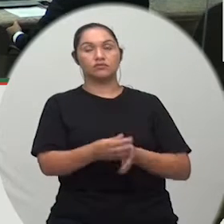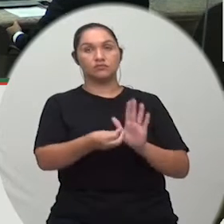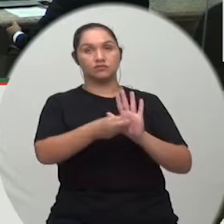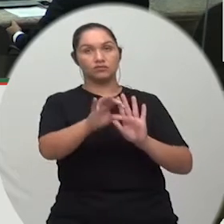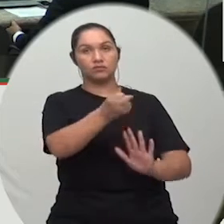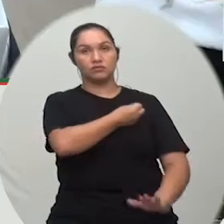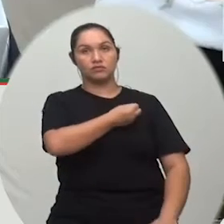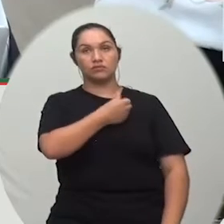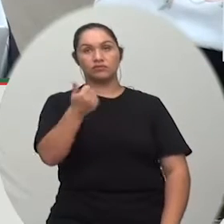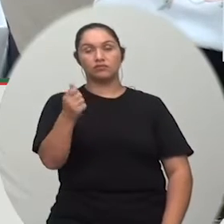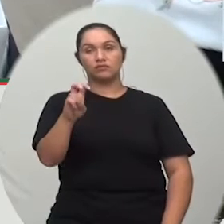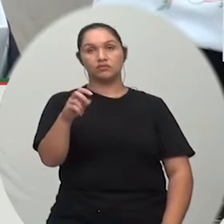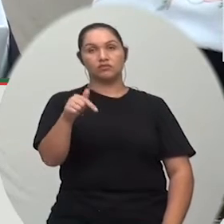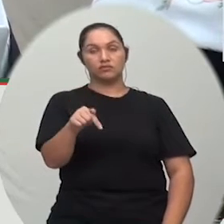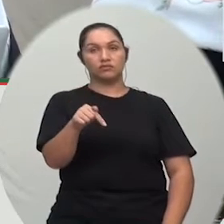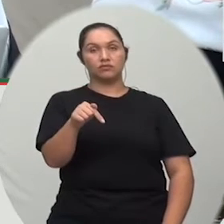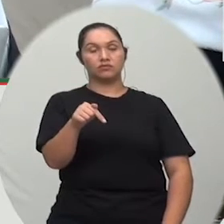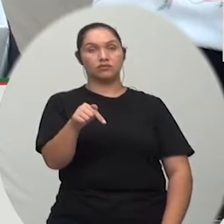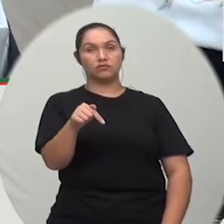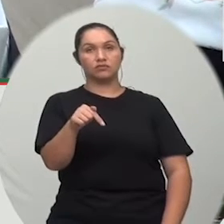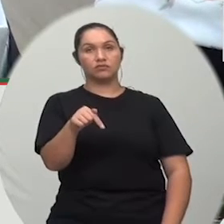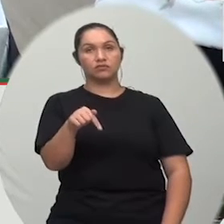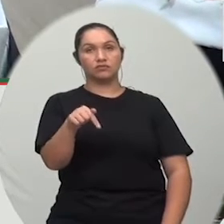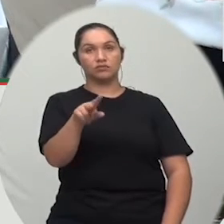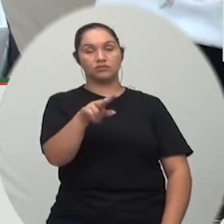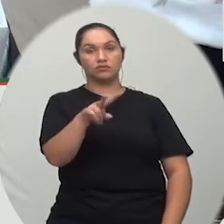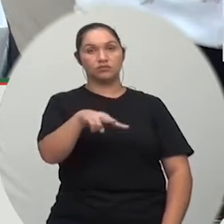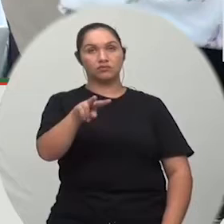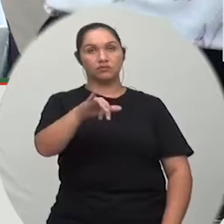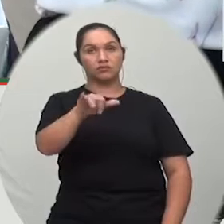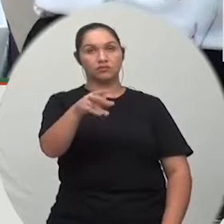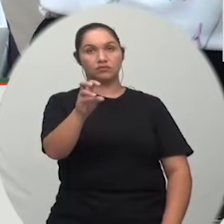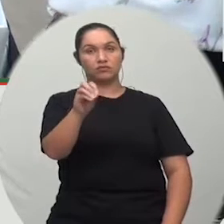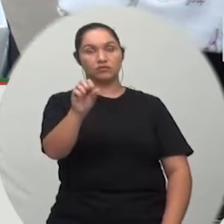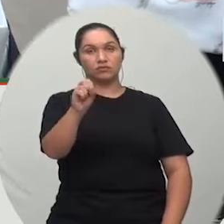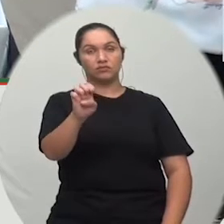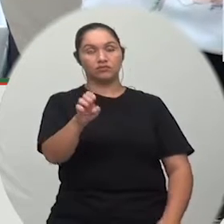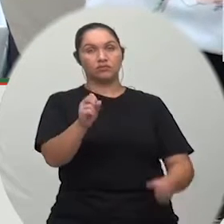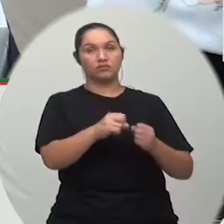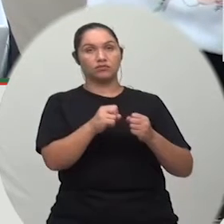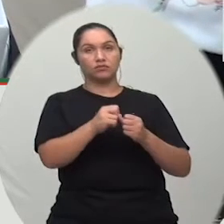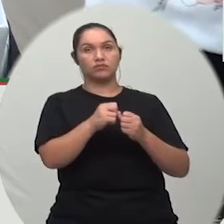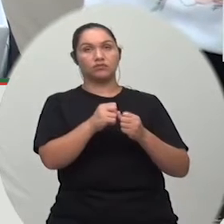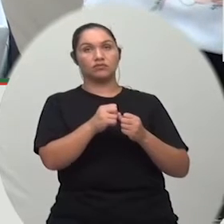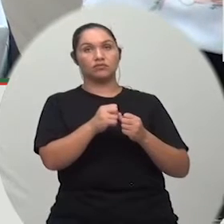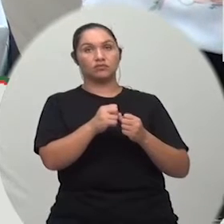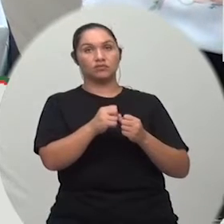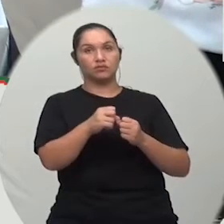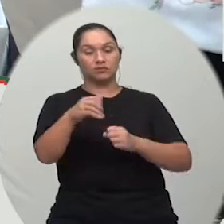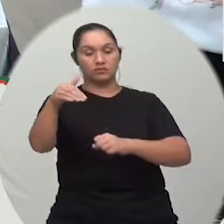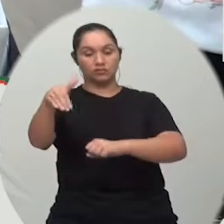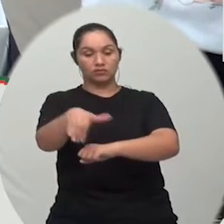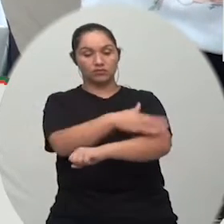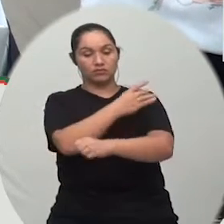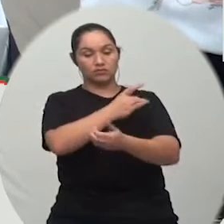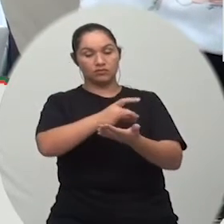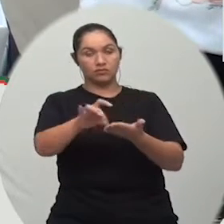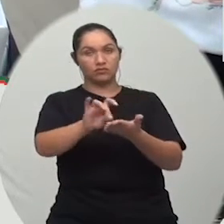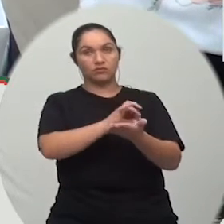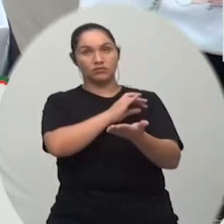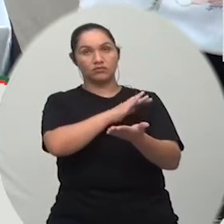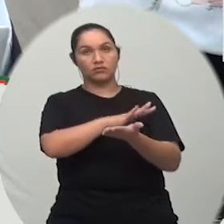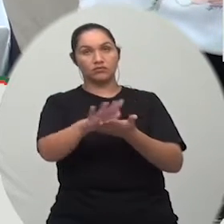Indicação número 157/2019. Autoria José Paulo Ferrarese. Assunto: pavimentação da rua Onofre